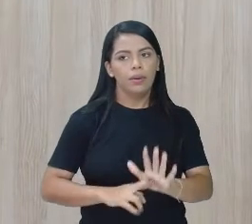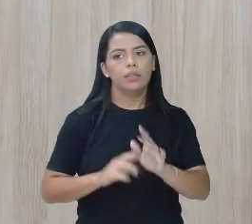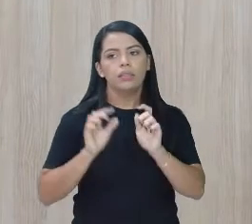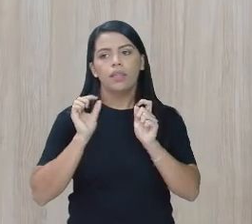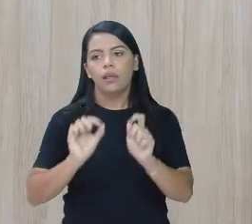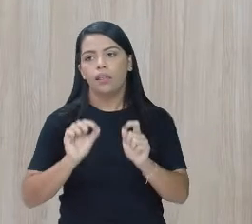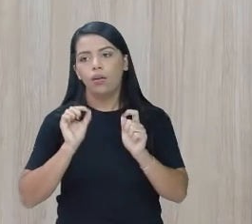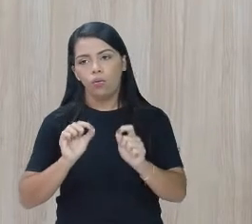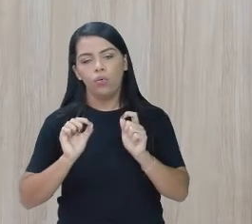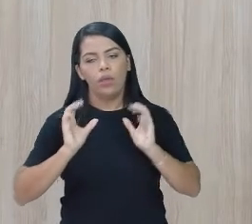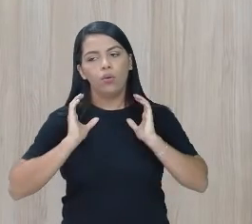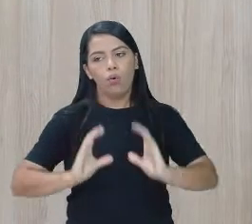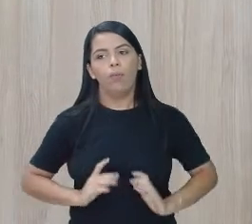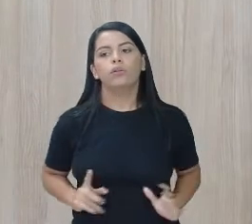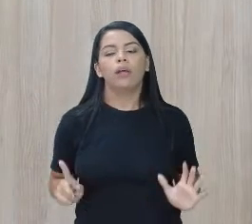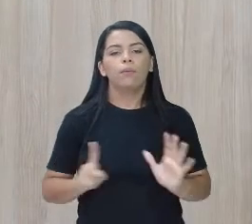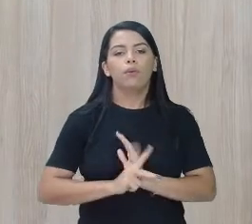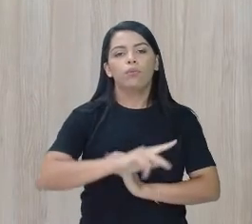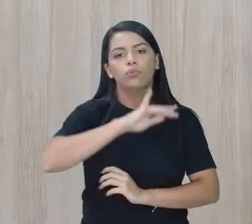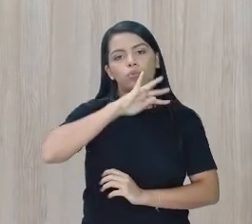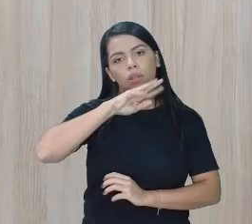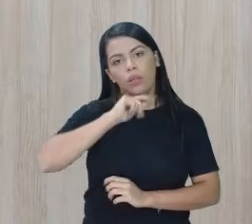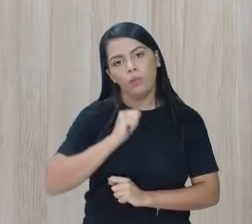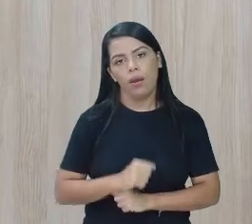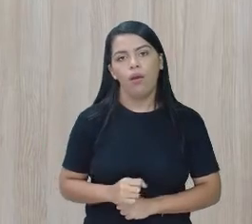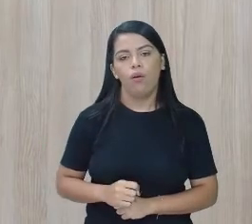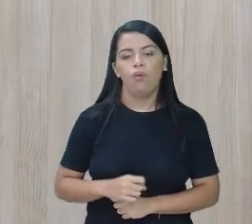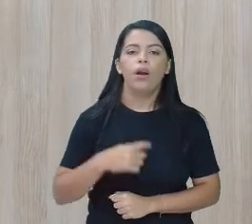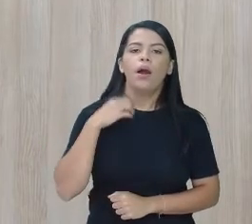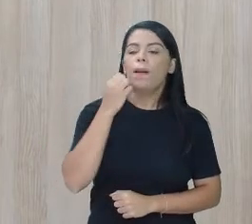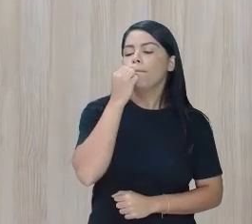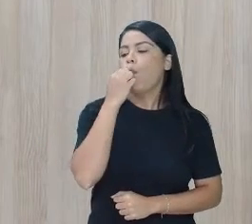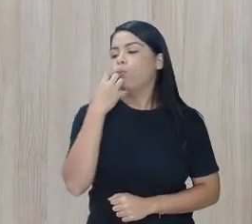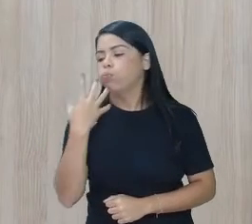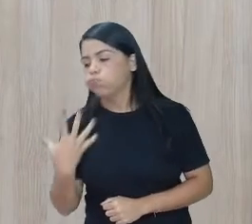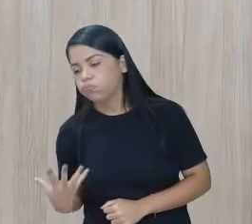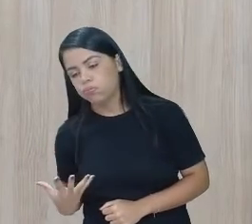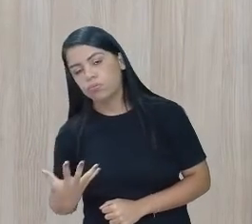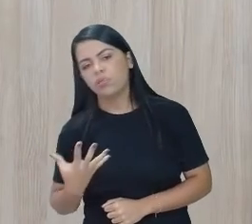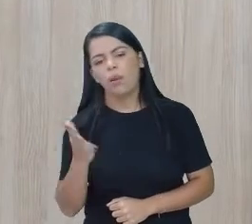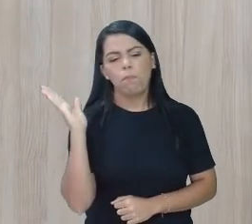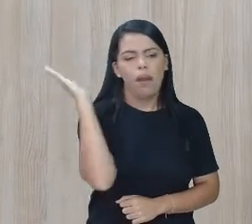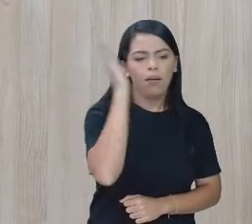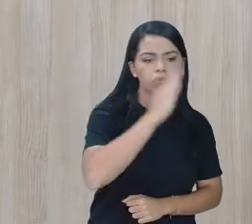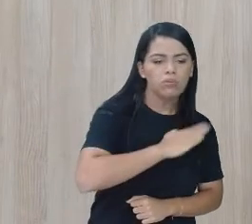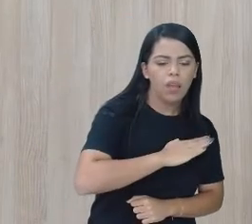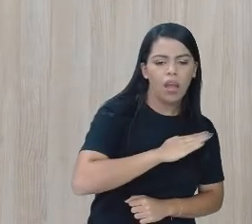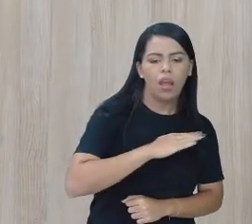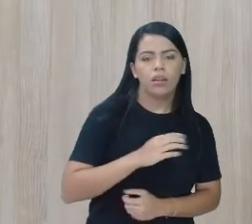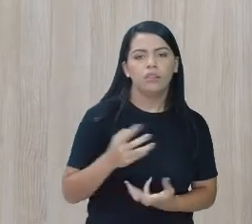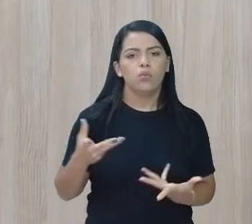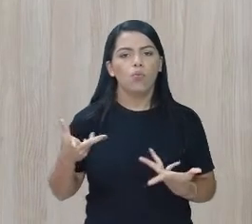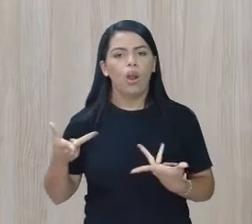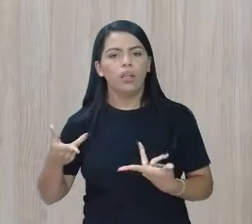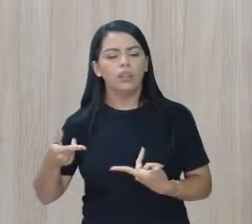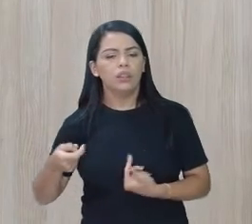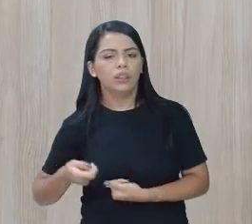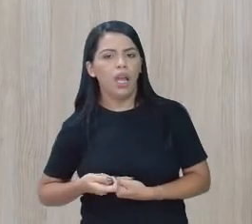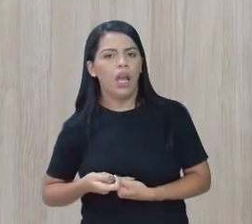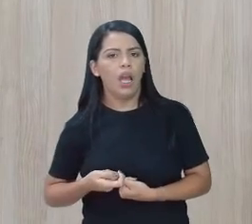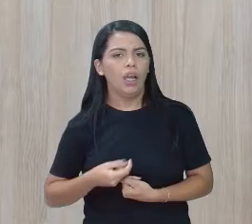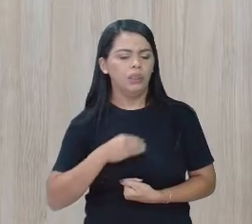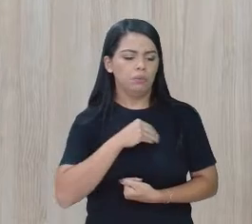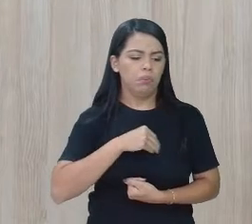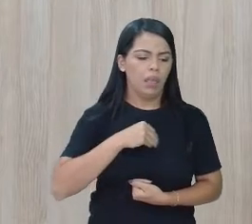a maldade, são características humanas, né? A gente não atribui bondade, virtude, pecado